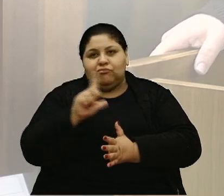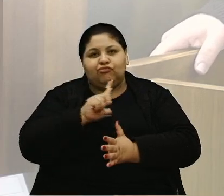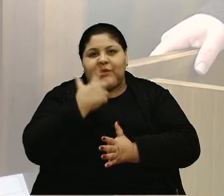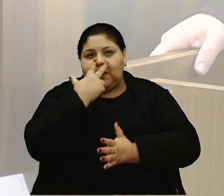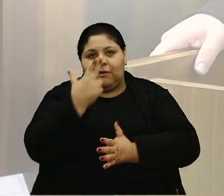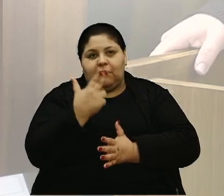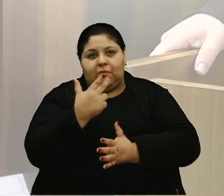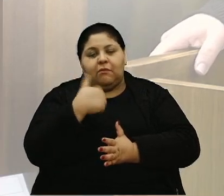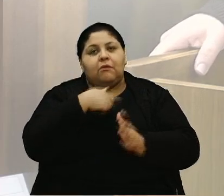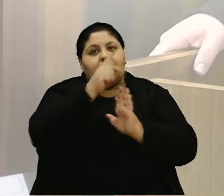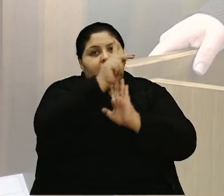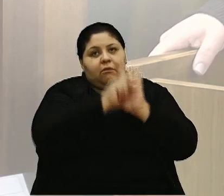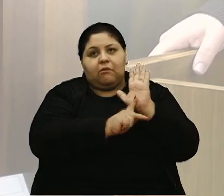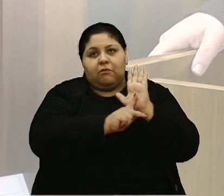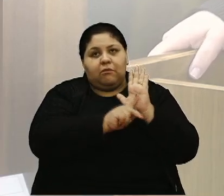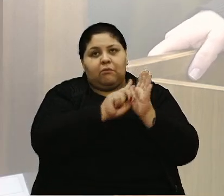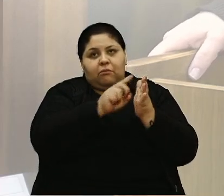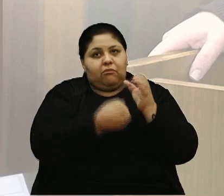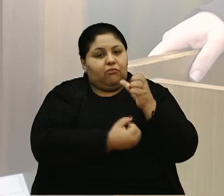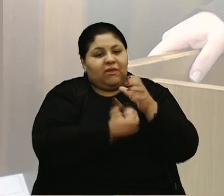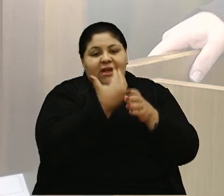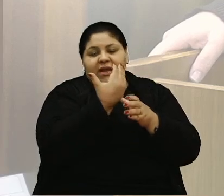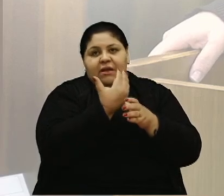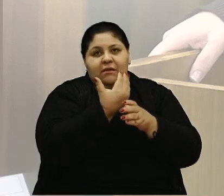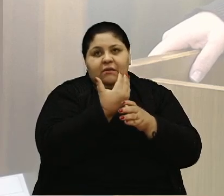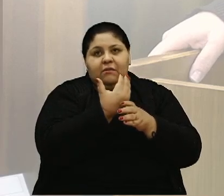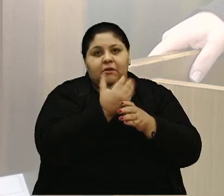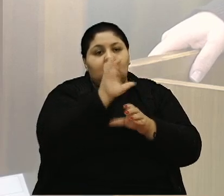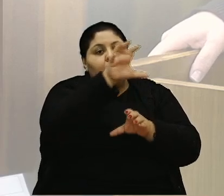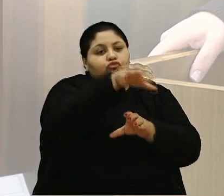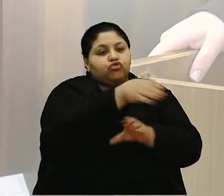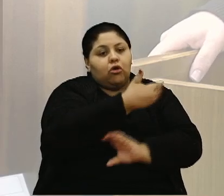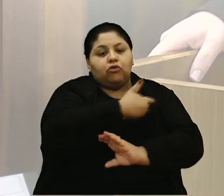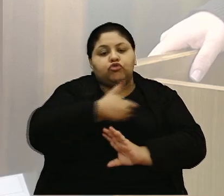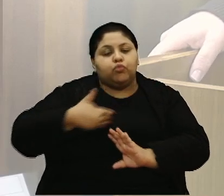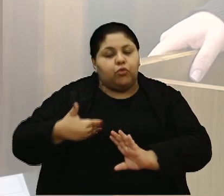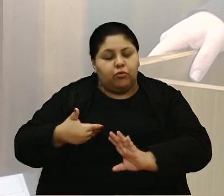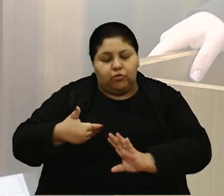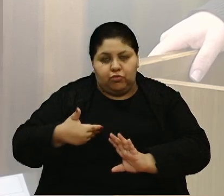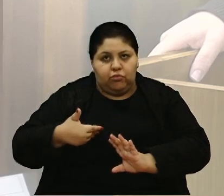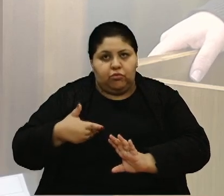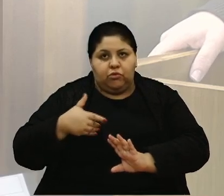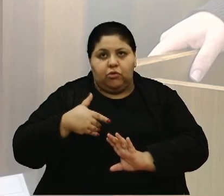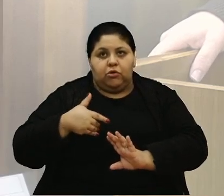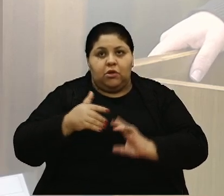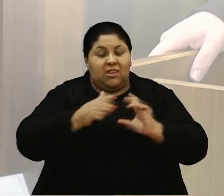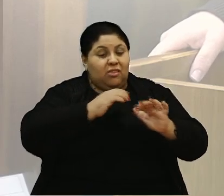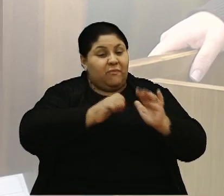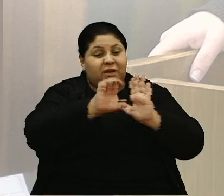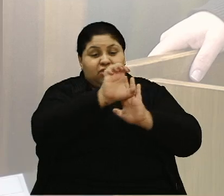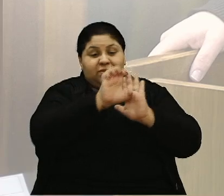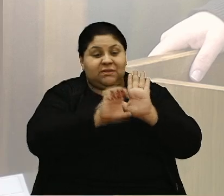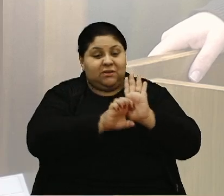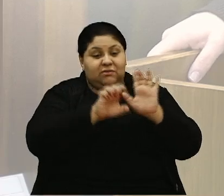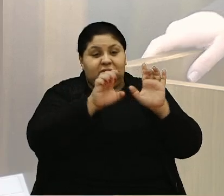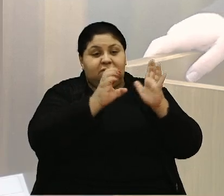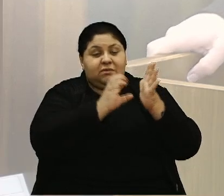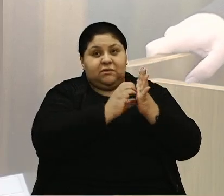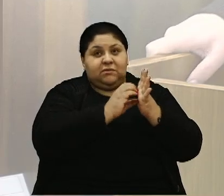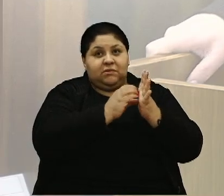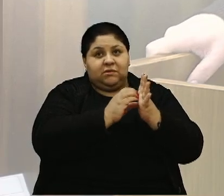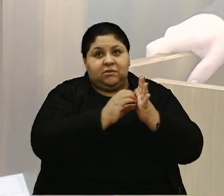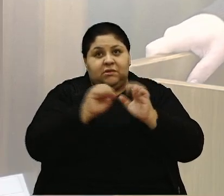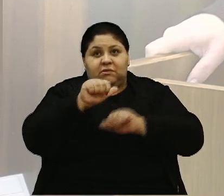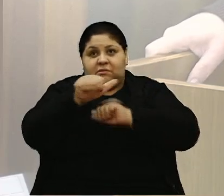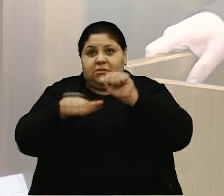o meu projeto, ele não está criando atribuição aos órgãos públicos, ele não mexe com o Estatuto dos Servidores, ele não altera a estrutura